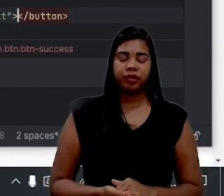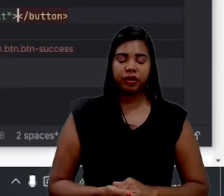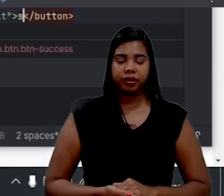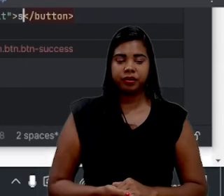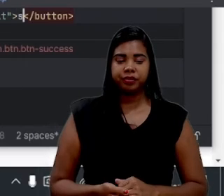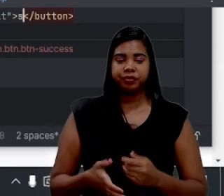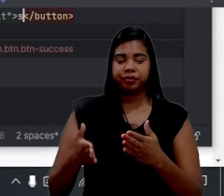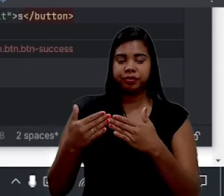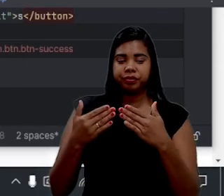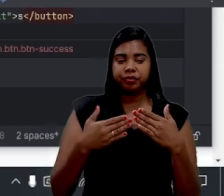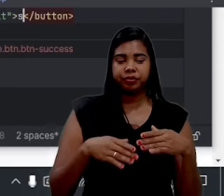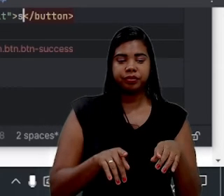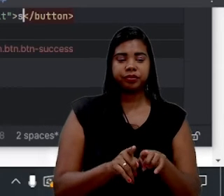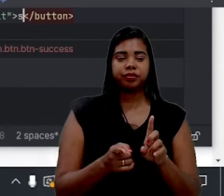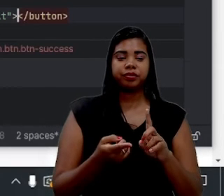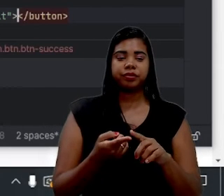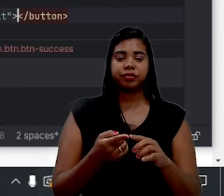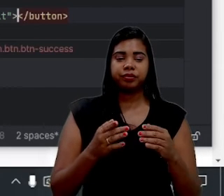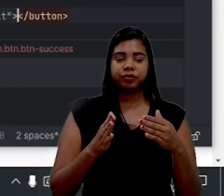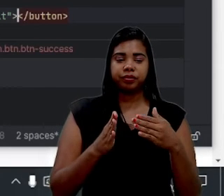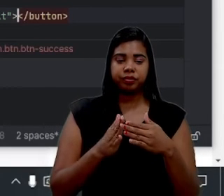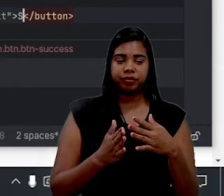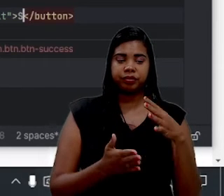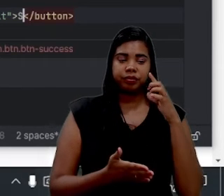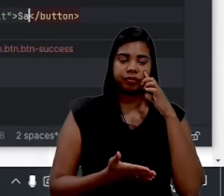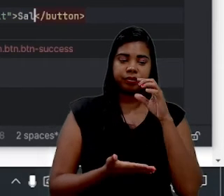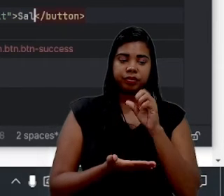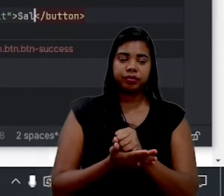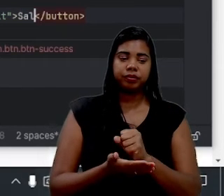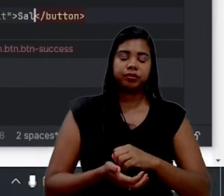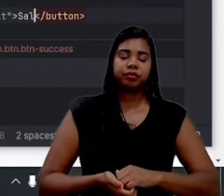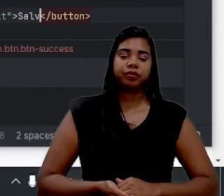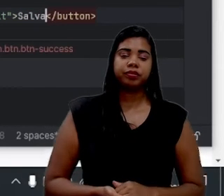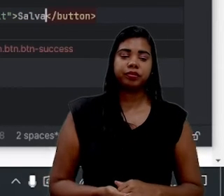fechando aqui um outro botão, que é o botão de salvar.